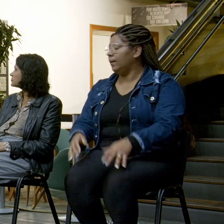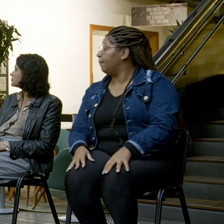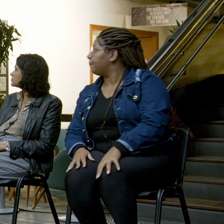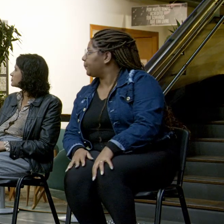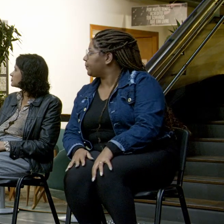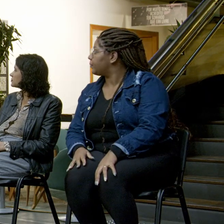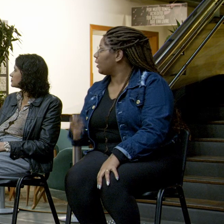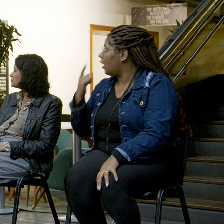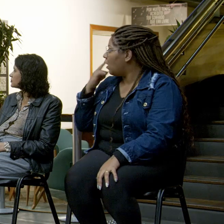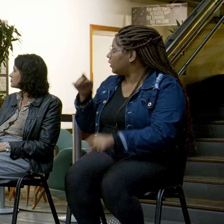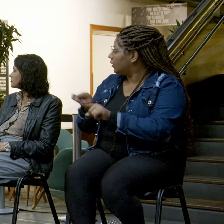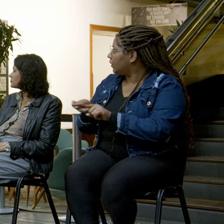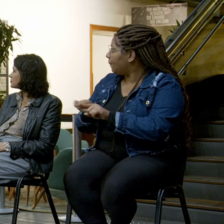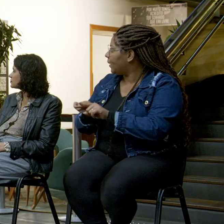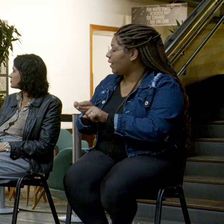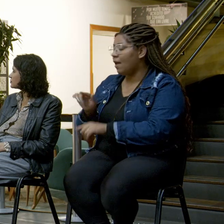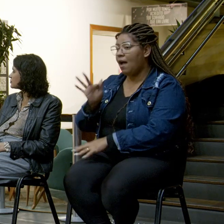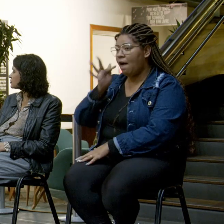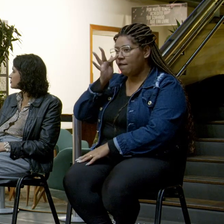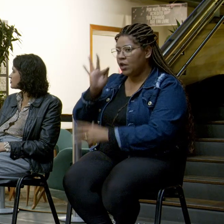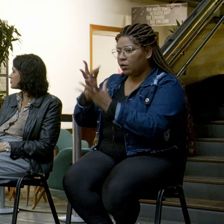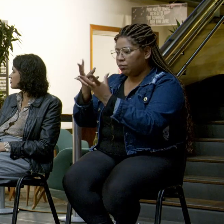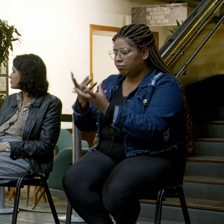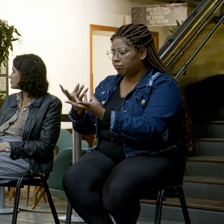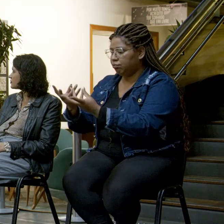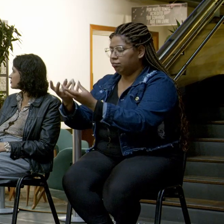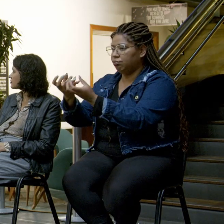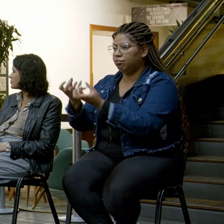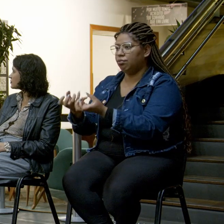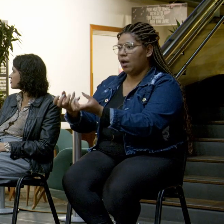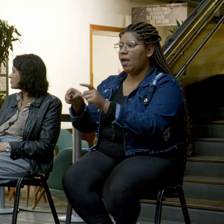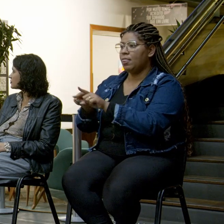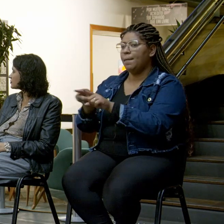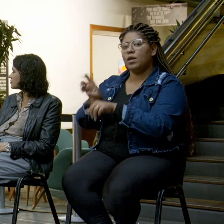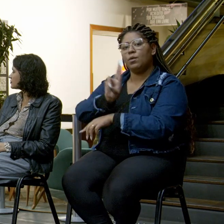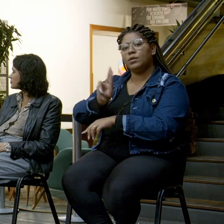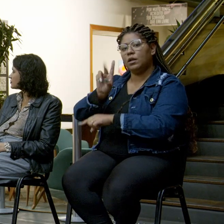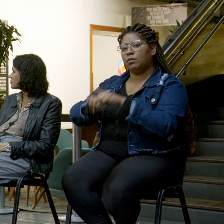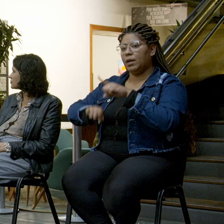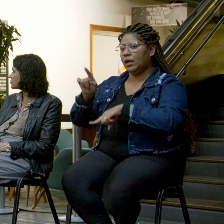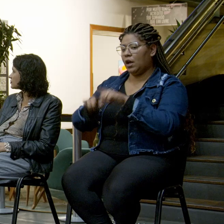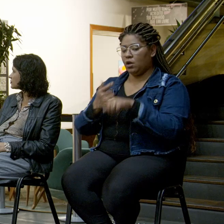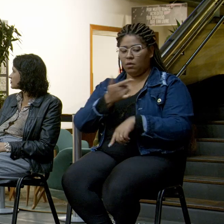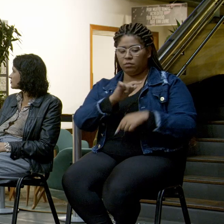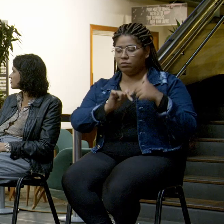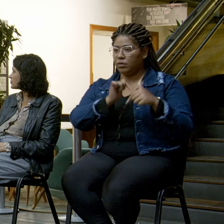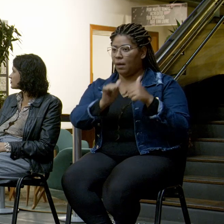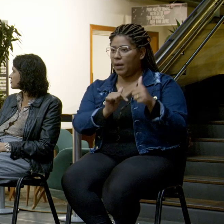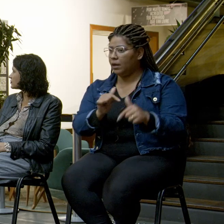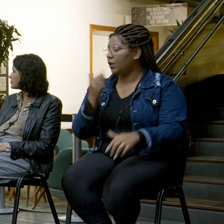A terra fértil e úmida, dessa vez na forma de argila, é matéria-prima para outros trabalhos, como as instalações de terra